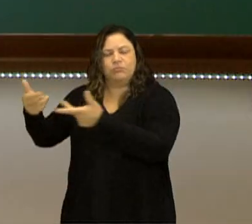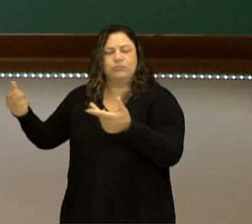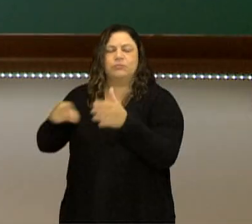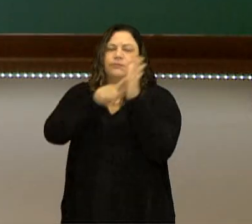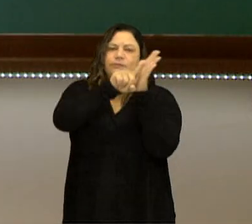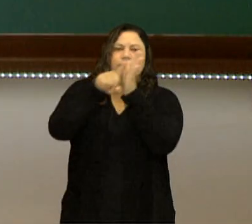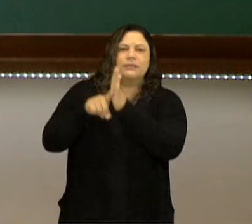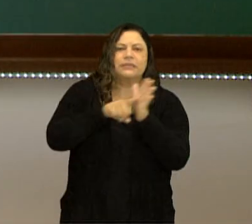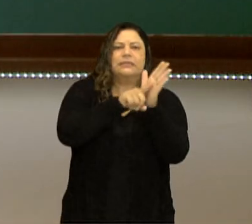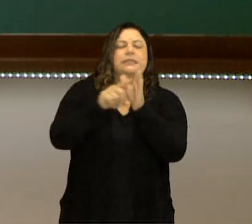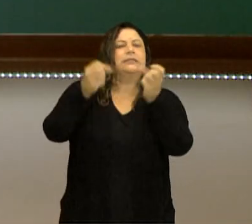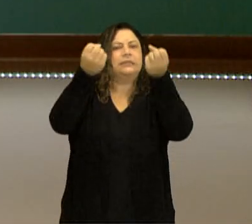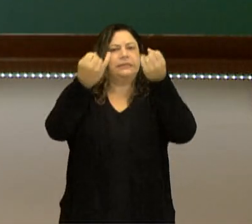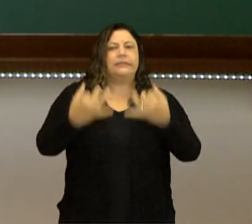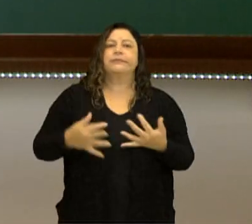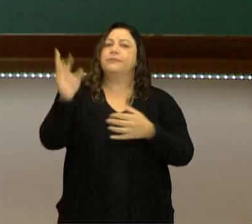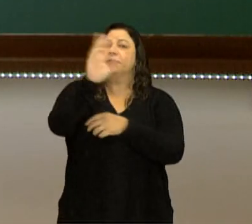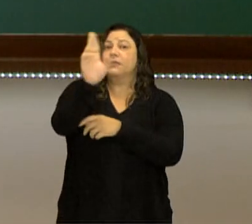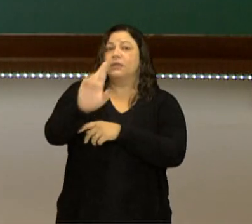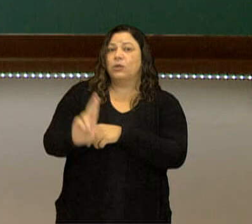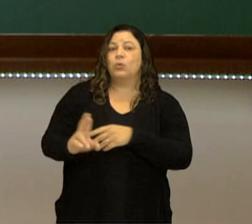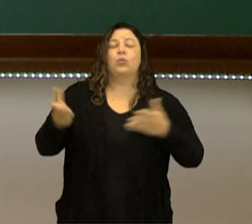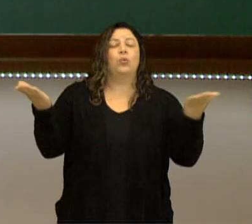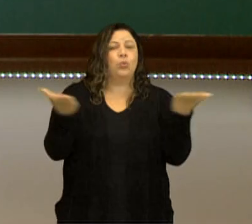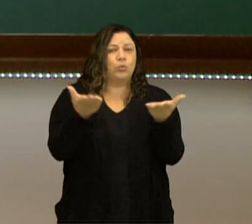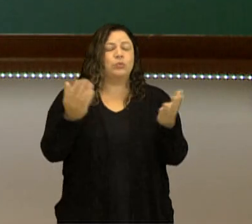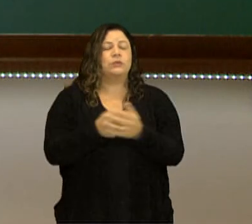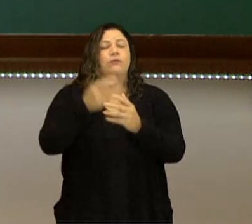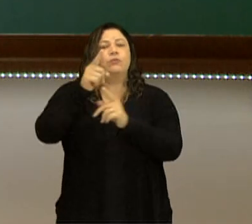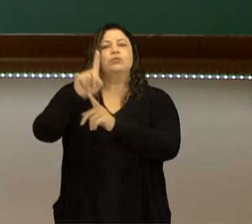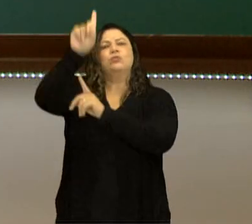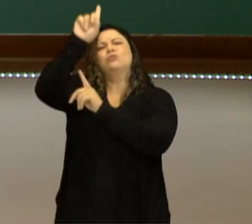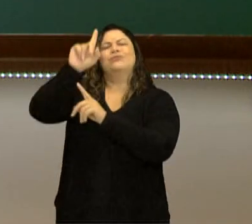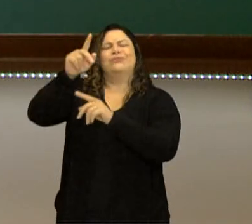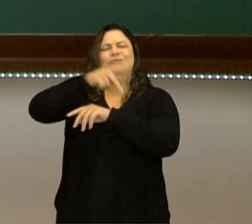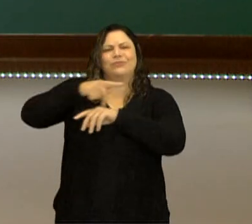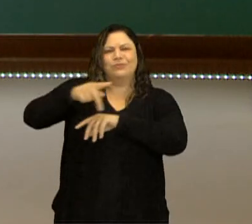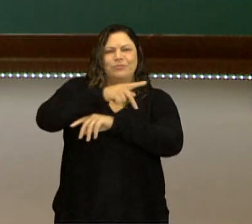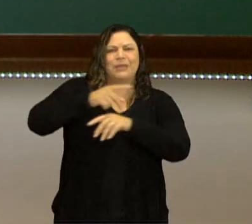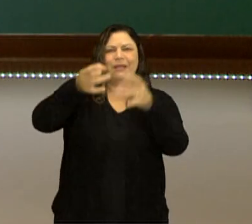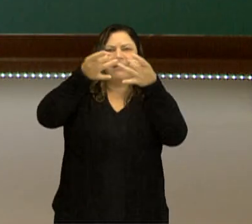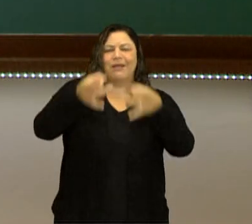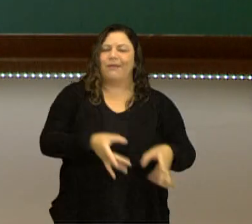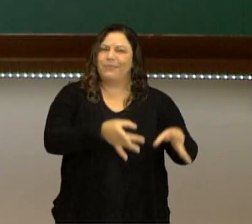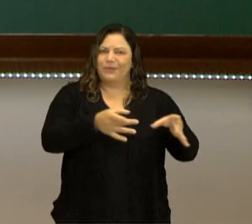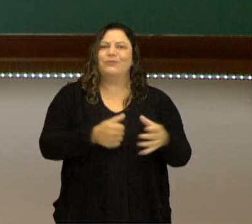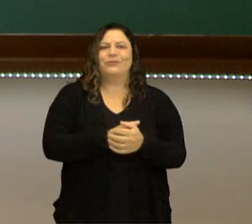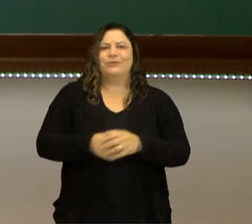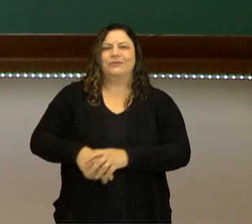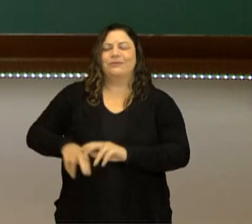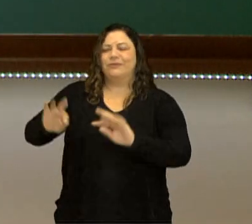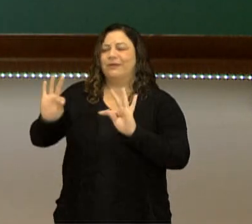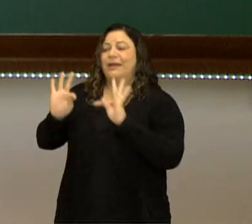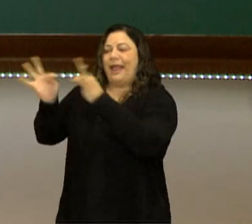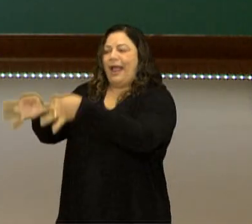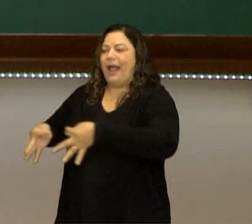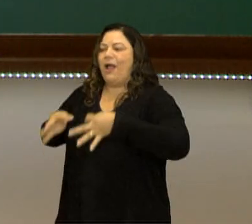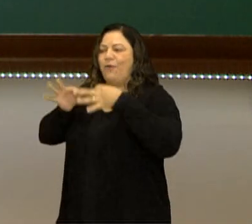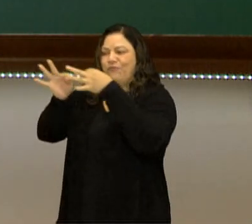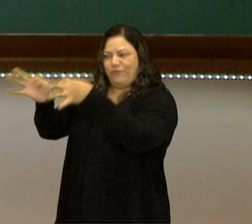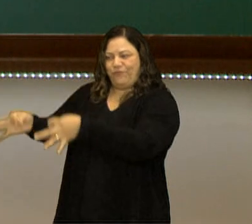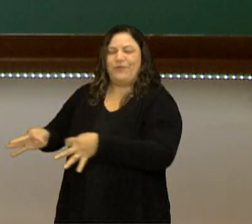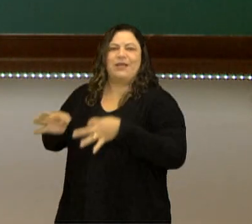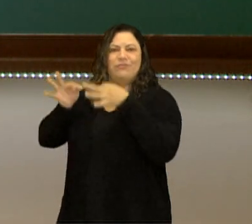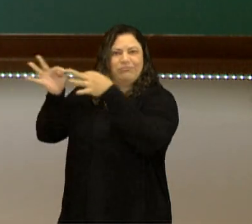dizem, inclusive, que a Rússia foi um dos últimos países a abandonar o sistema do feudalismo. Aquele feudalismo